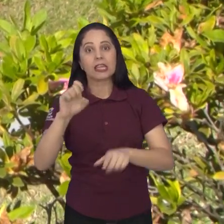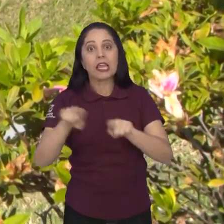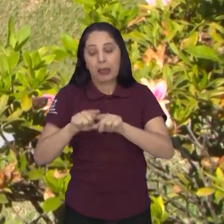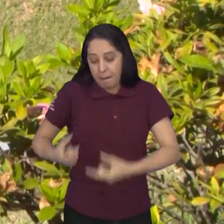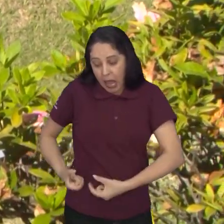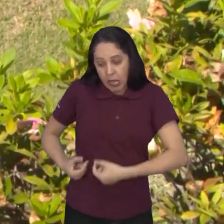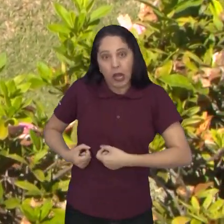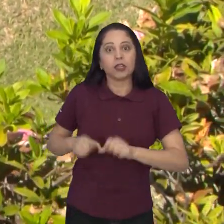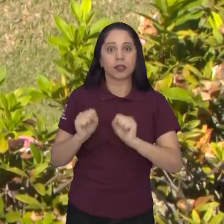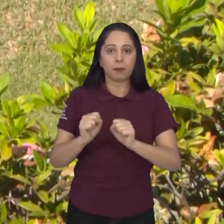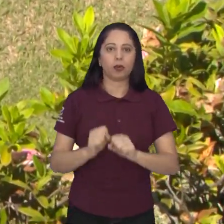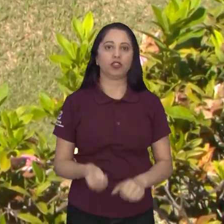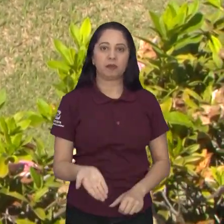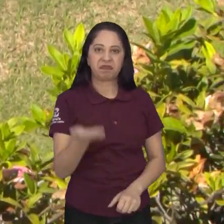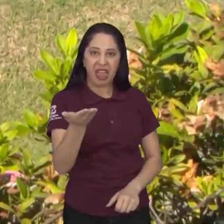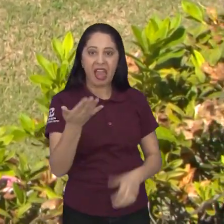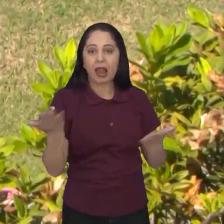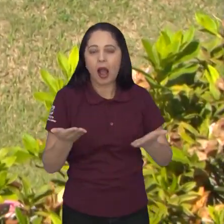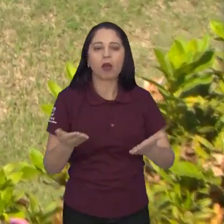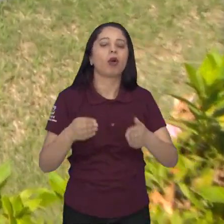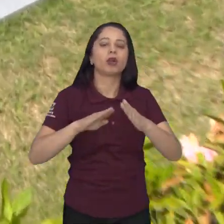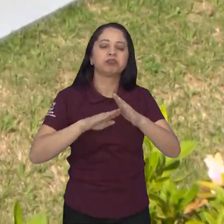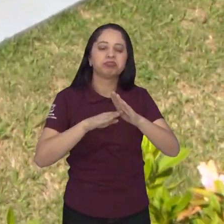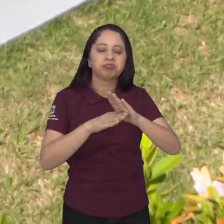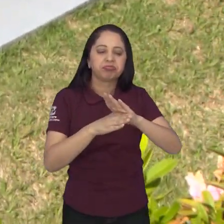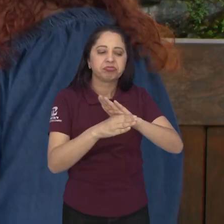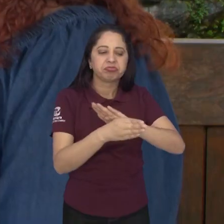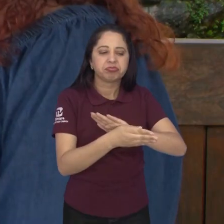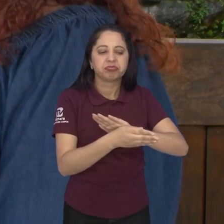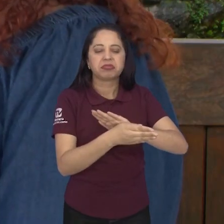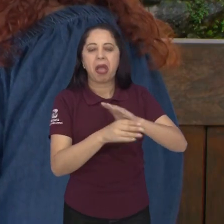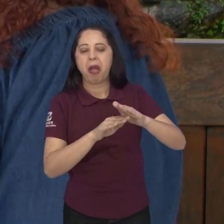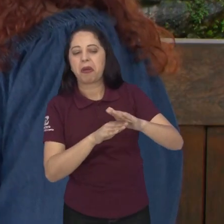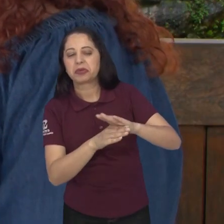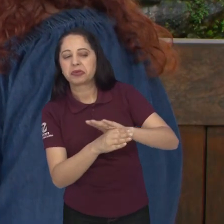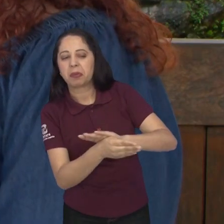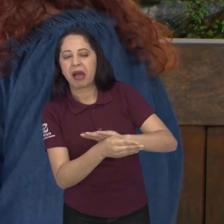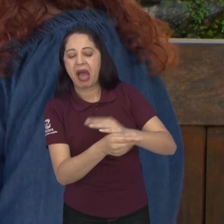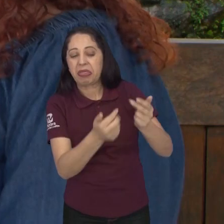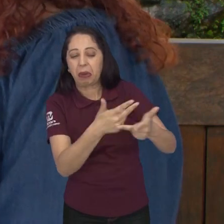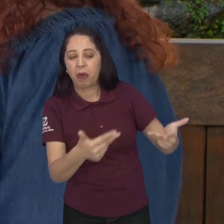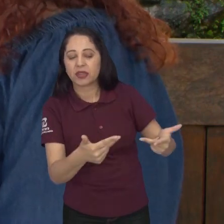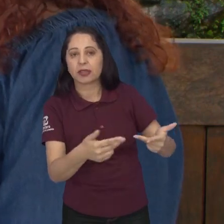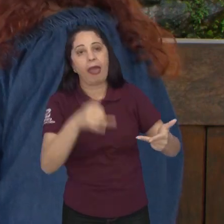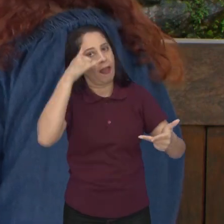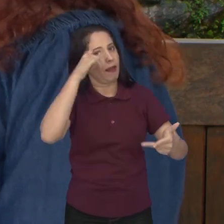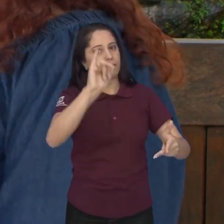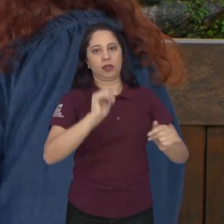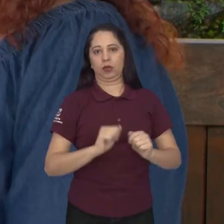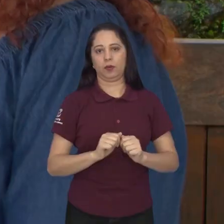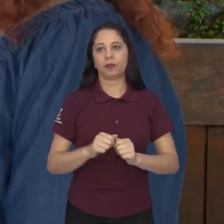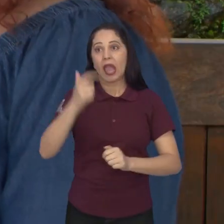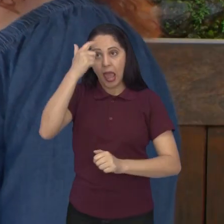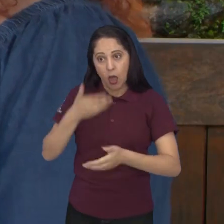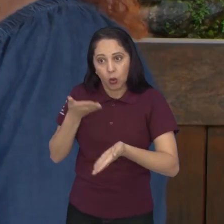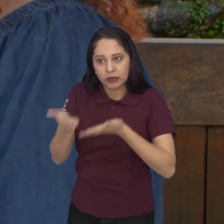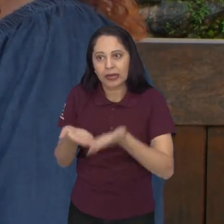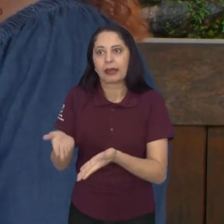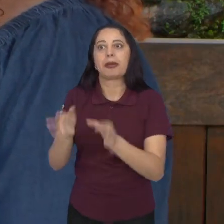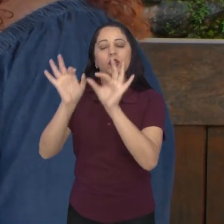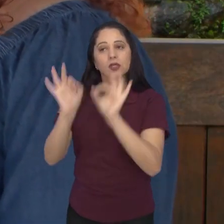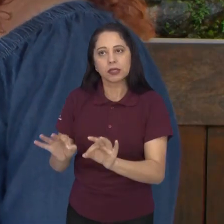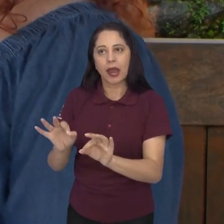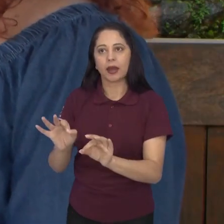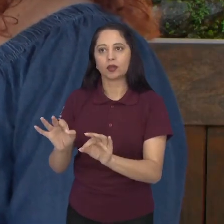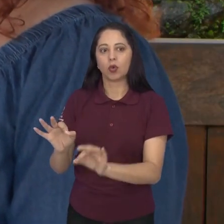tratamento médico e que tirou da rotina alguns hábitos antigos. Fiz o tratamento por 6 meses direitinho. Enfim,